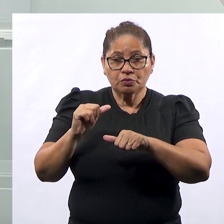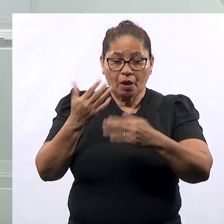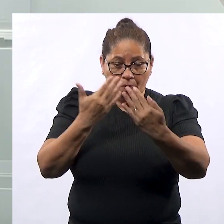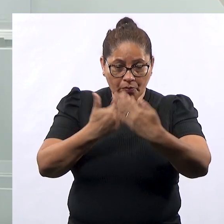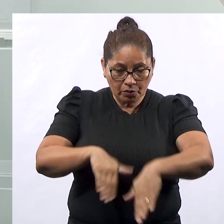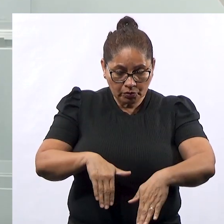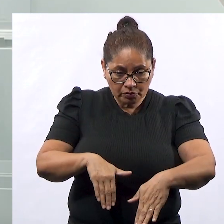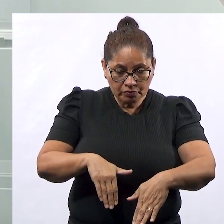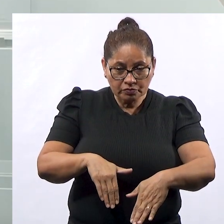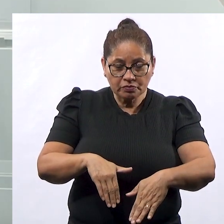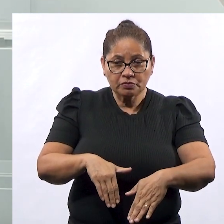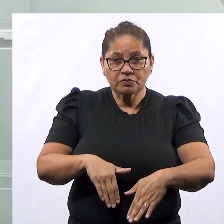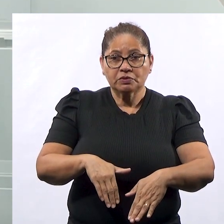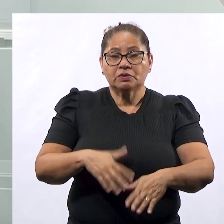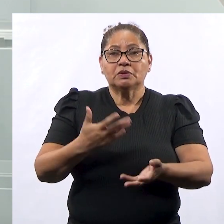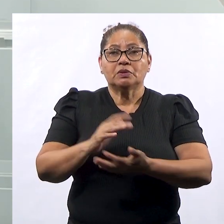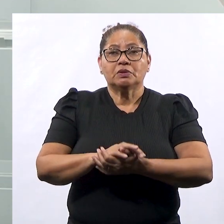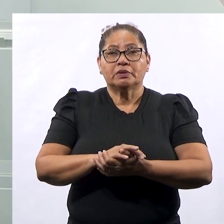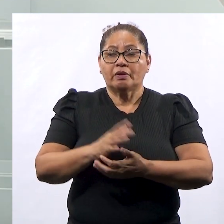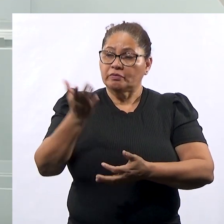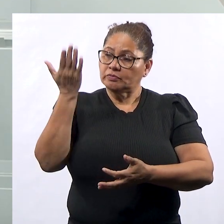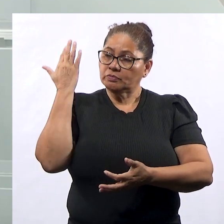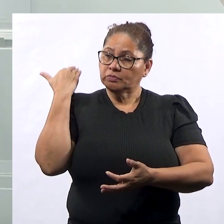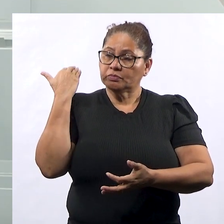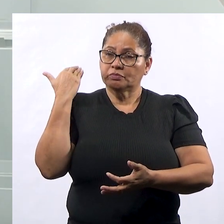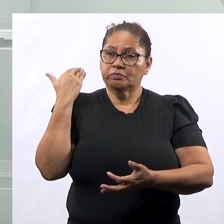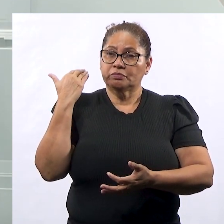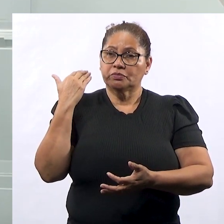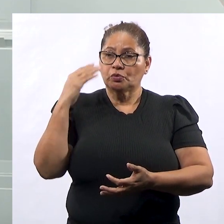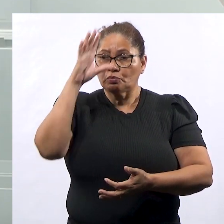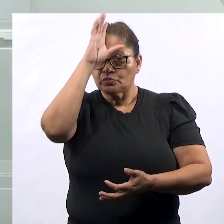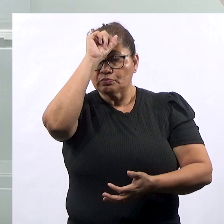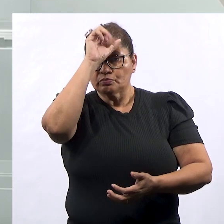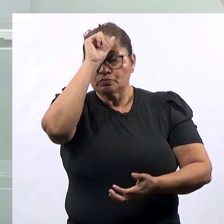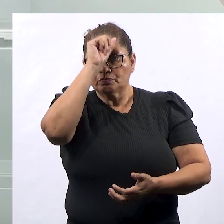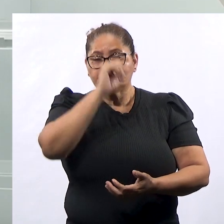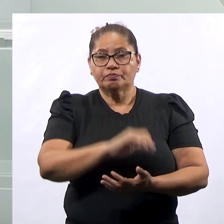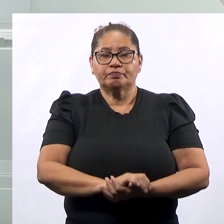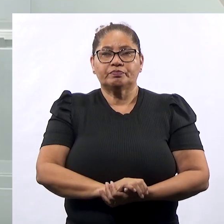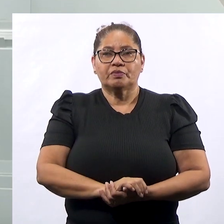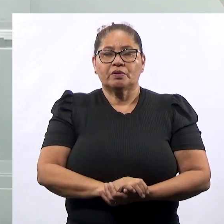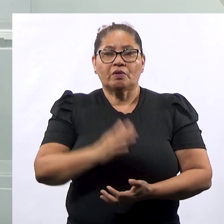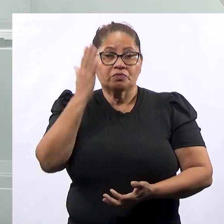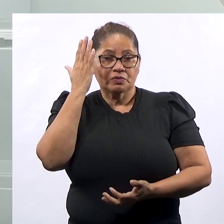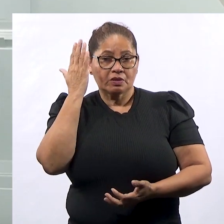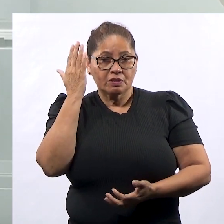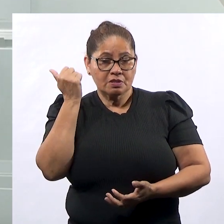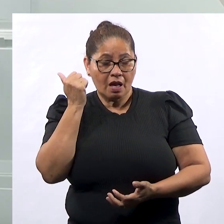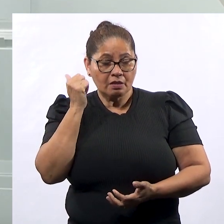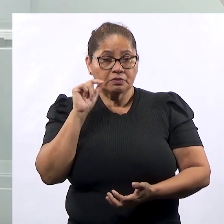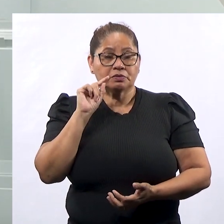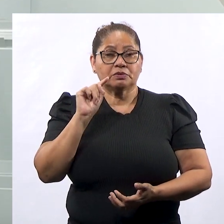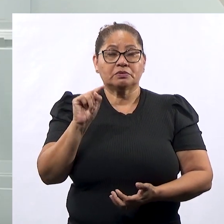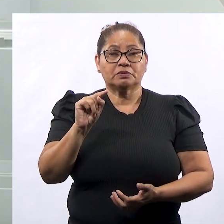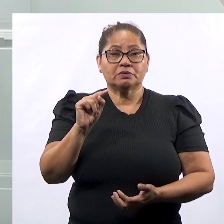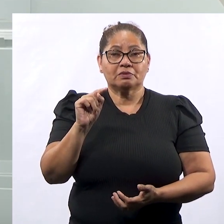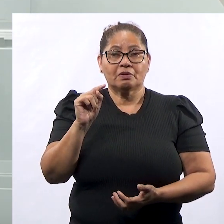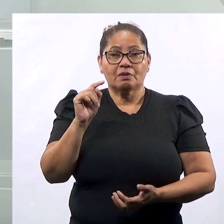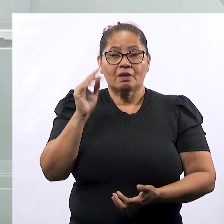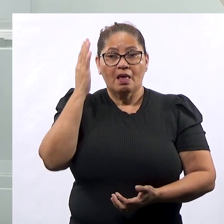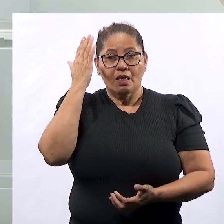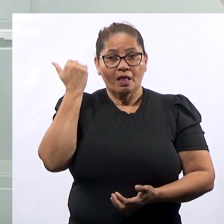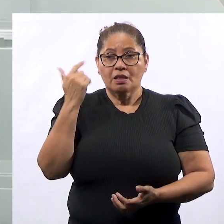avalio como uma prova, como exame, eu avalio o passado, o que você aprendeu, o que você sabe, o que você